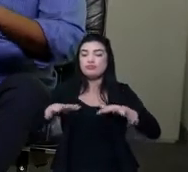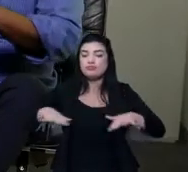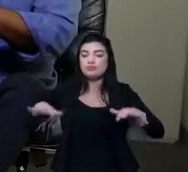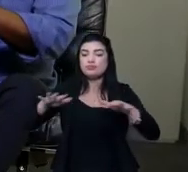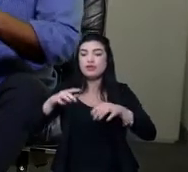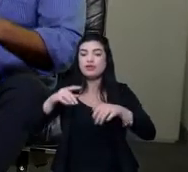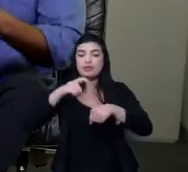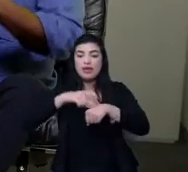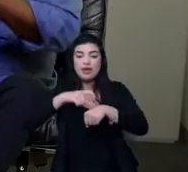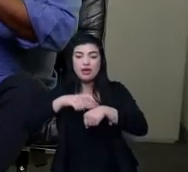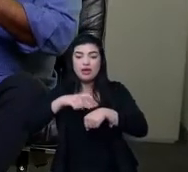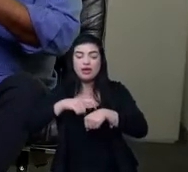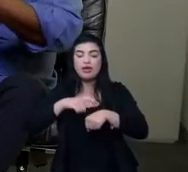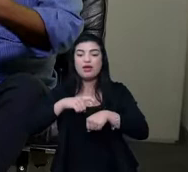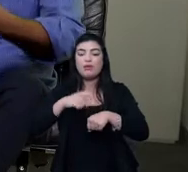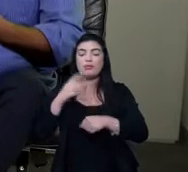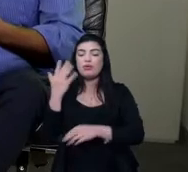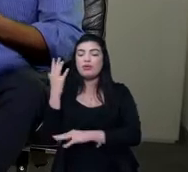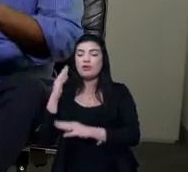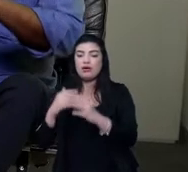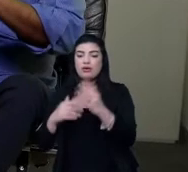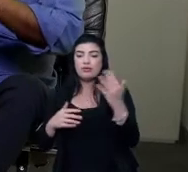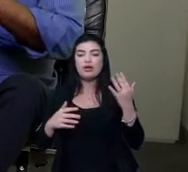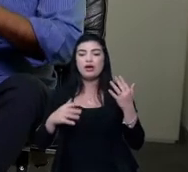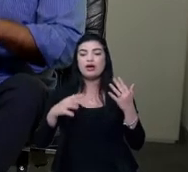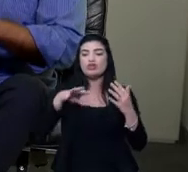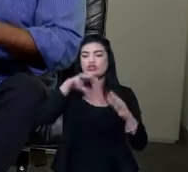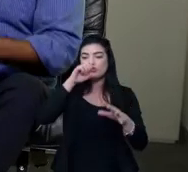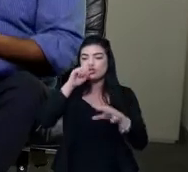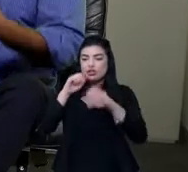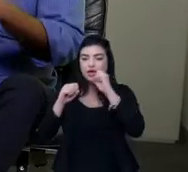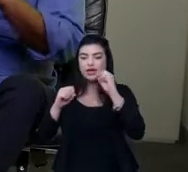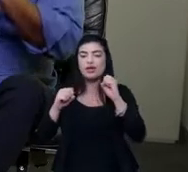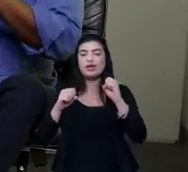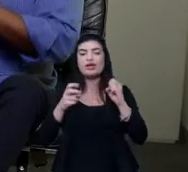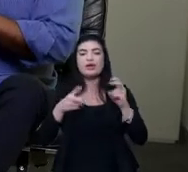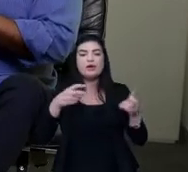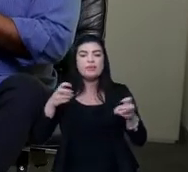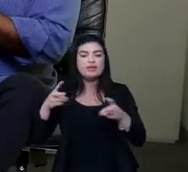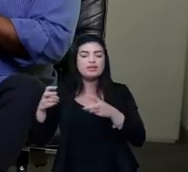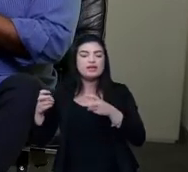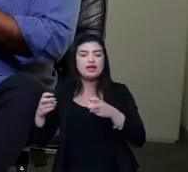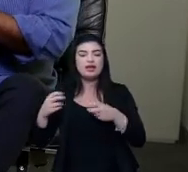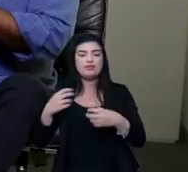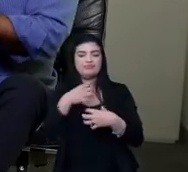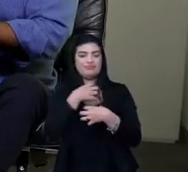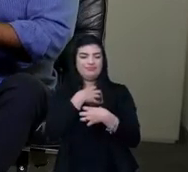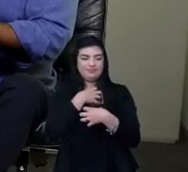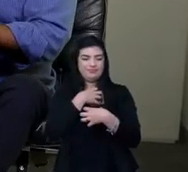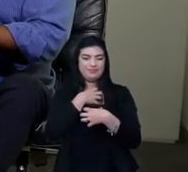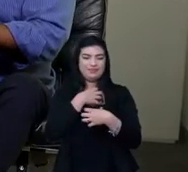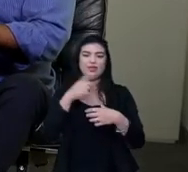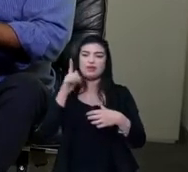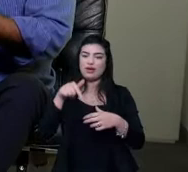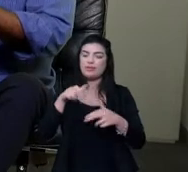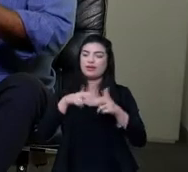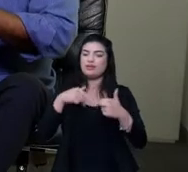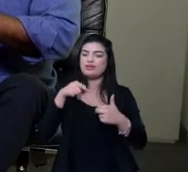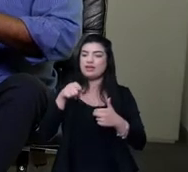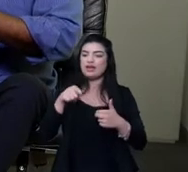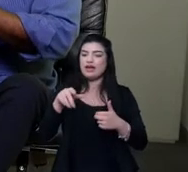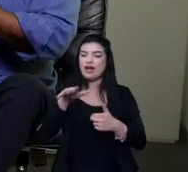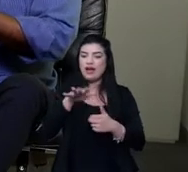espaços, ambientes, cheiros, percepções, sensações. Então, eu parto muito, eu acho que na hora que eu vou fazer meu trabalho de arte,